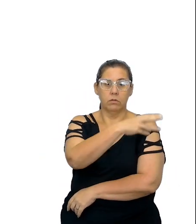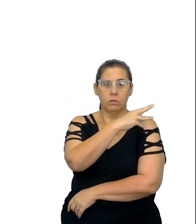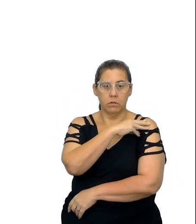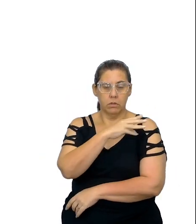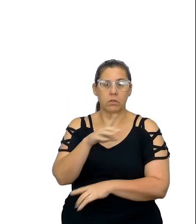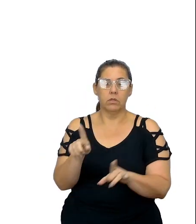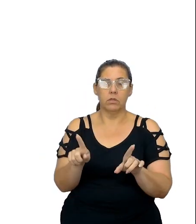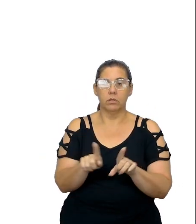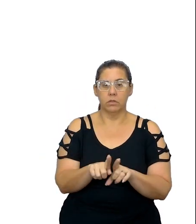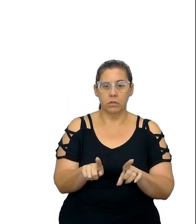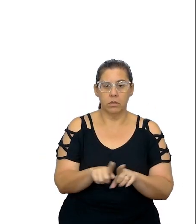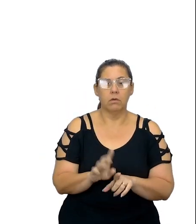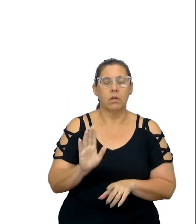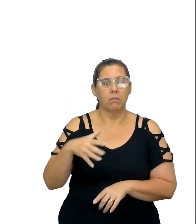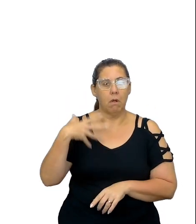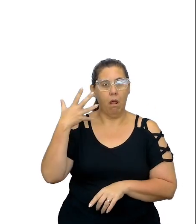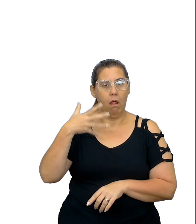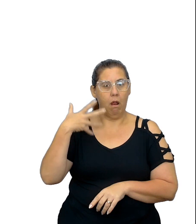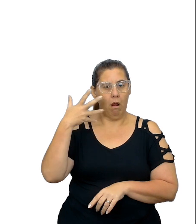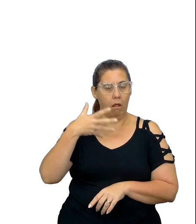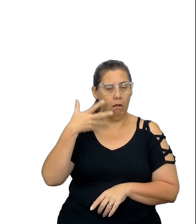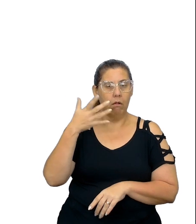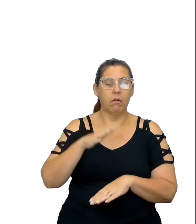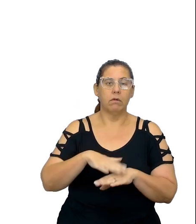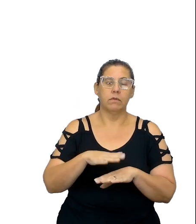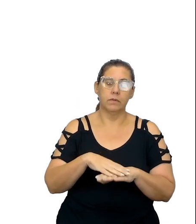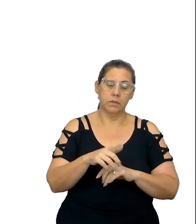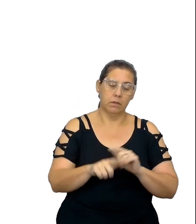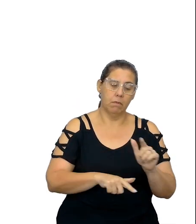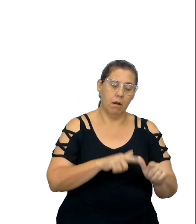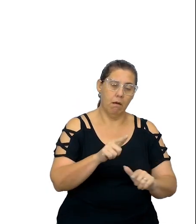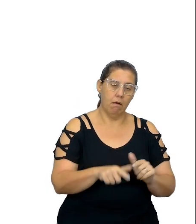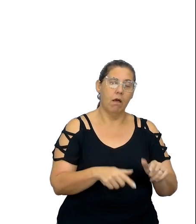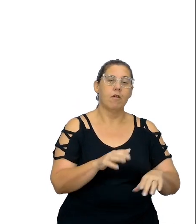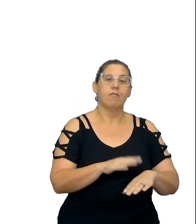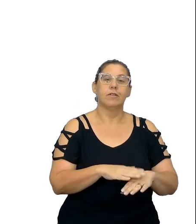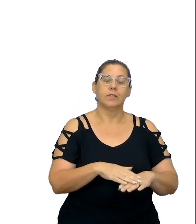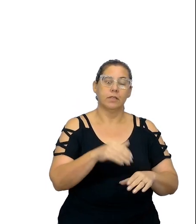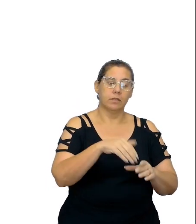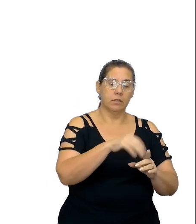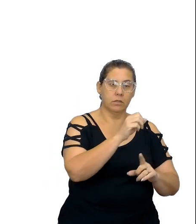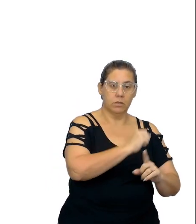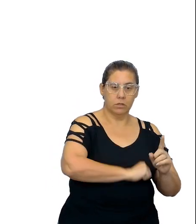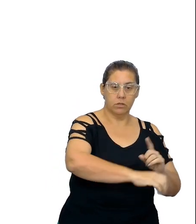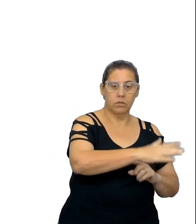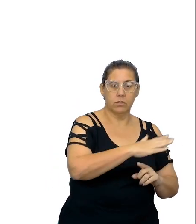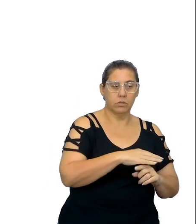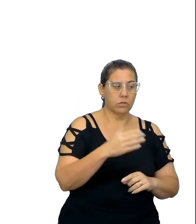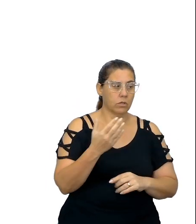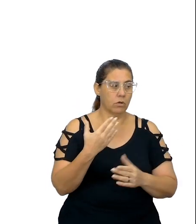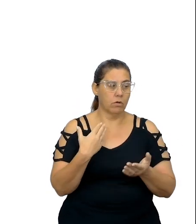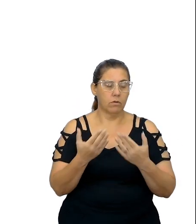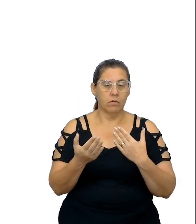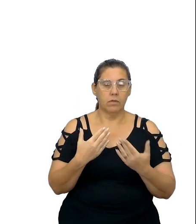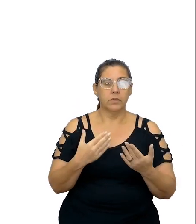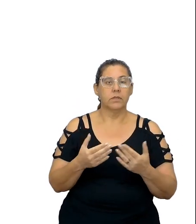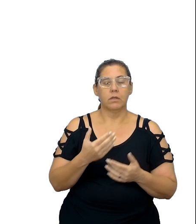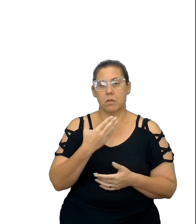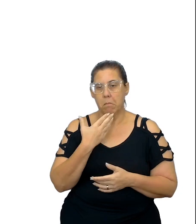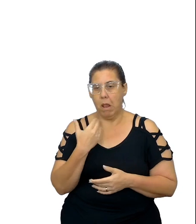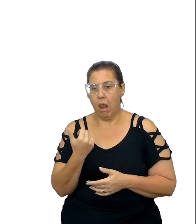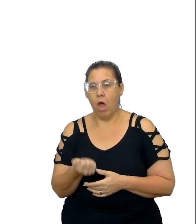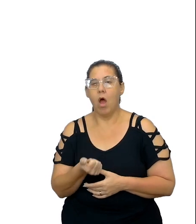movimentando para falar em público, para poder agir na sociedade e conversar, né, com uma amplitude maior